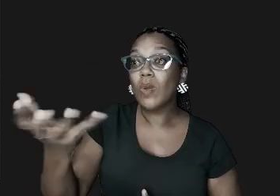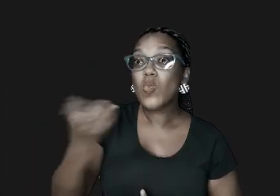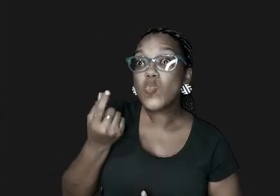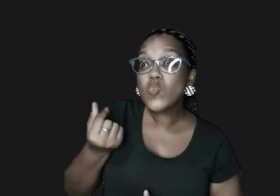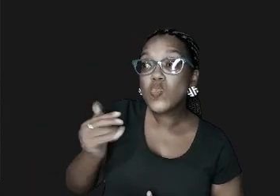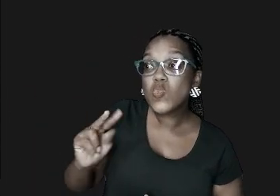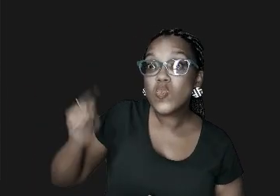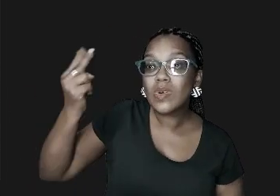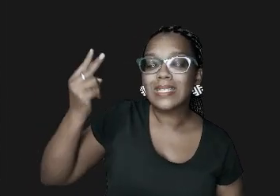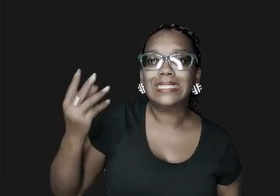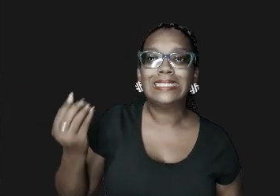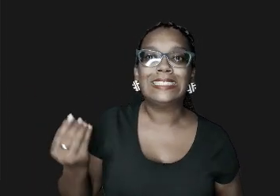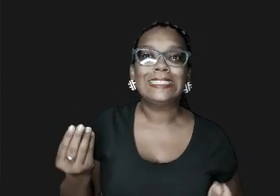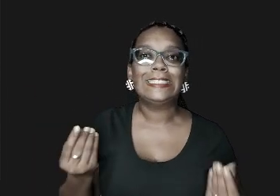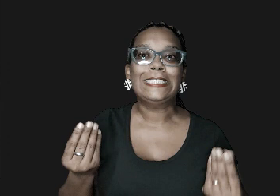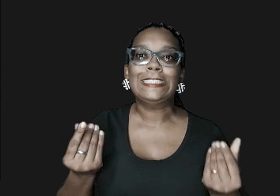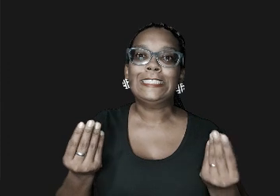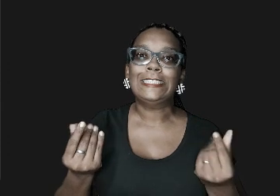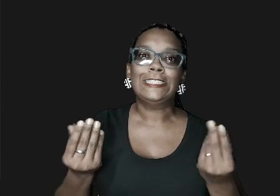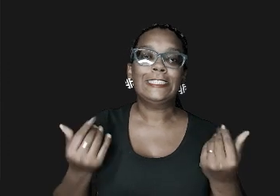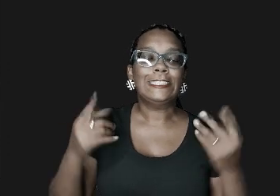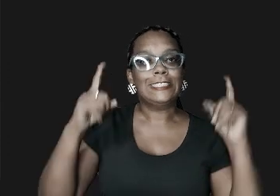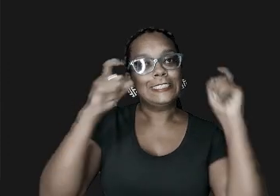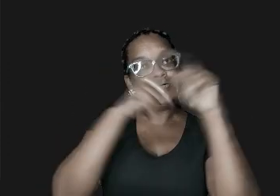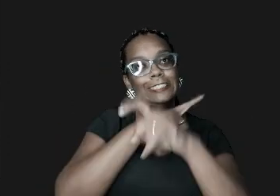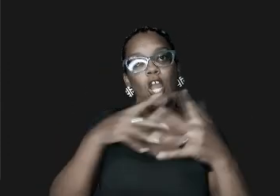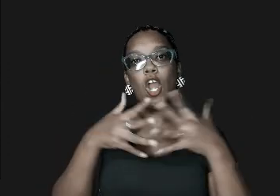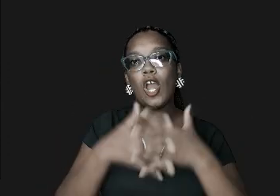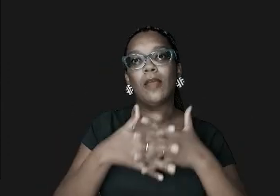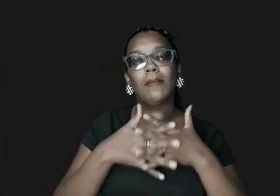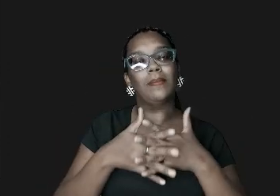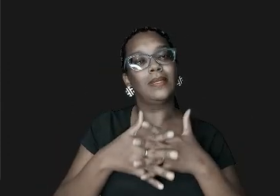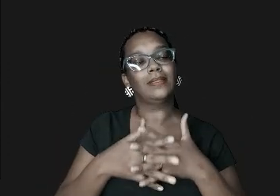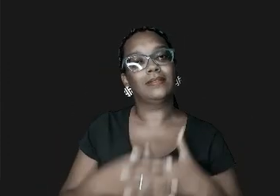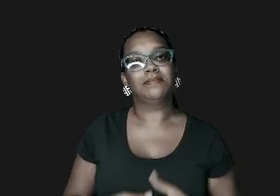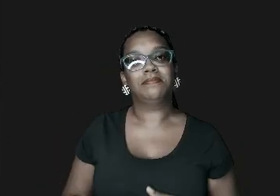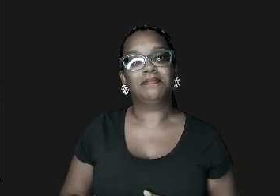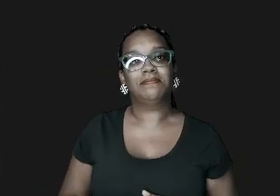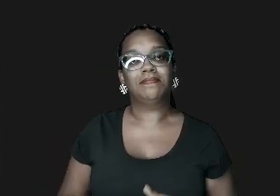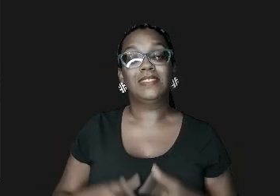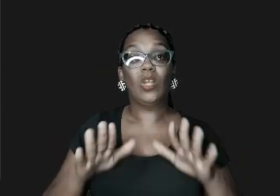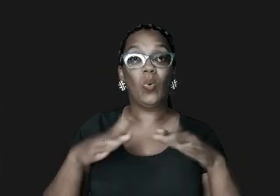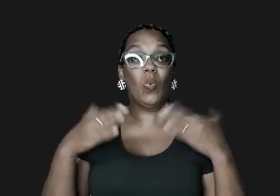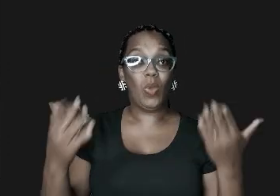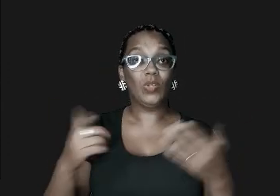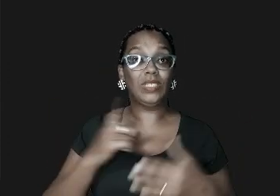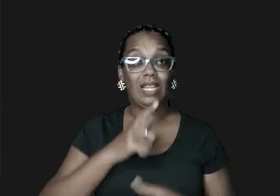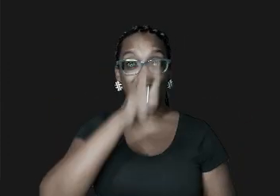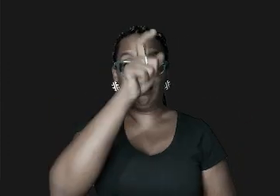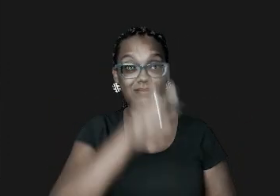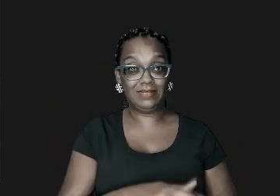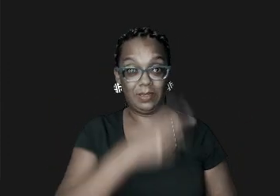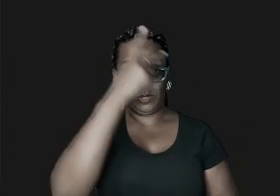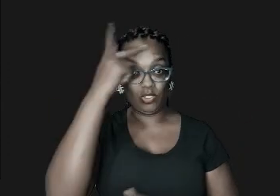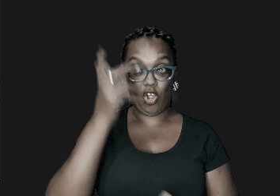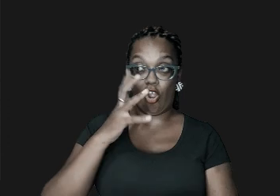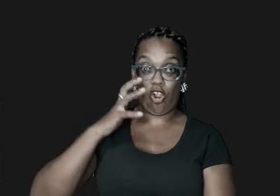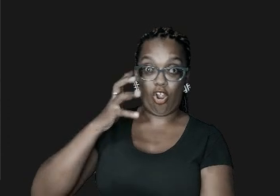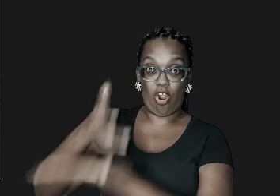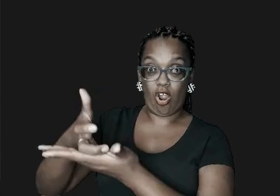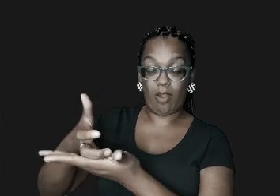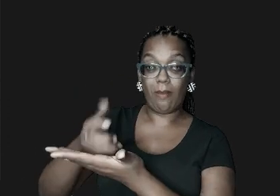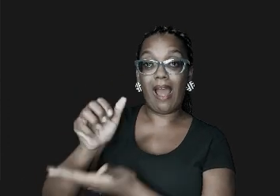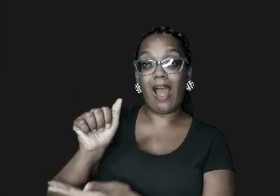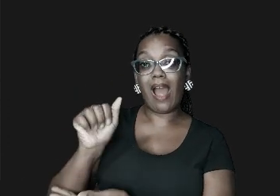e a prova dessa finalidade de puxar o preço de alterar o preço Ela é extremamente complexa é extremamente complexo Então